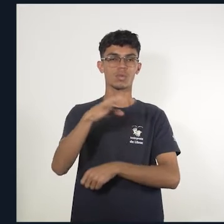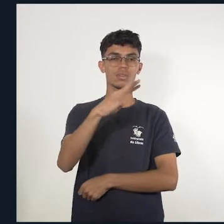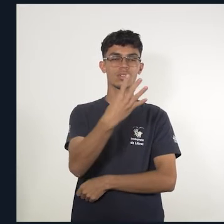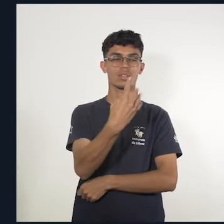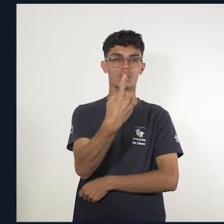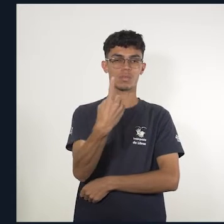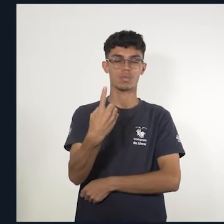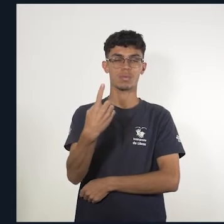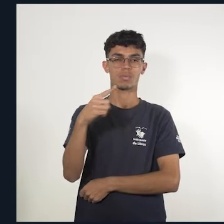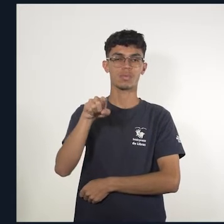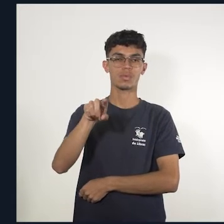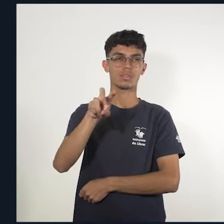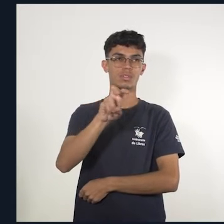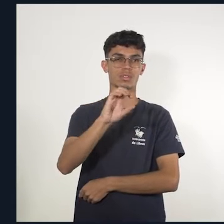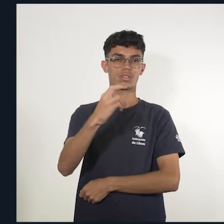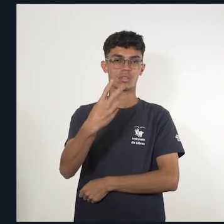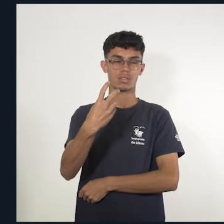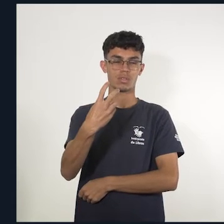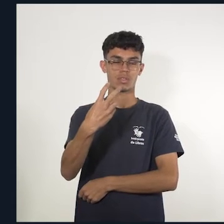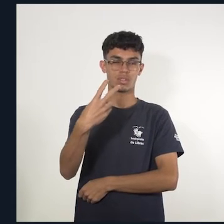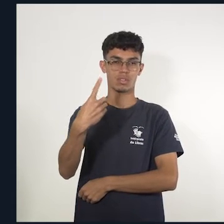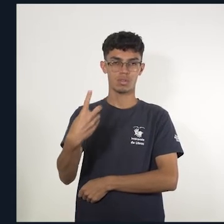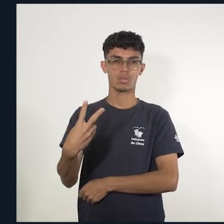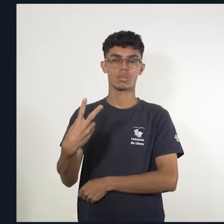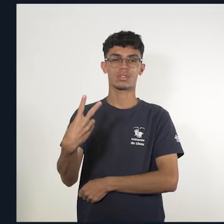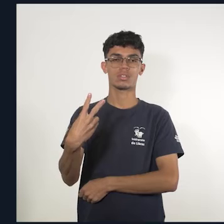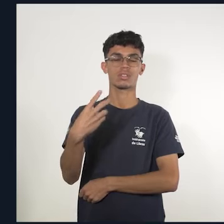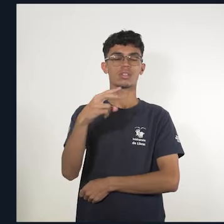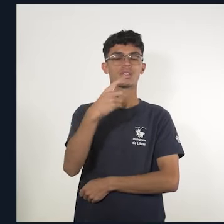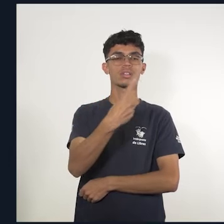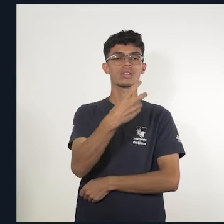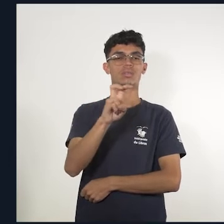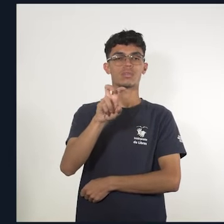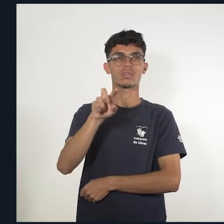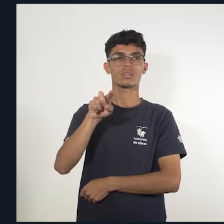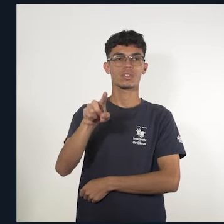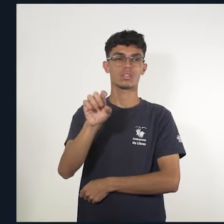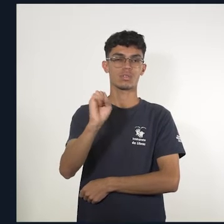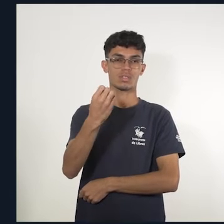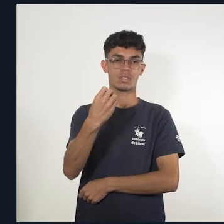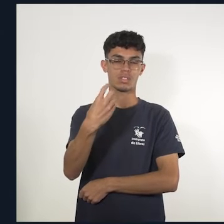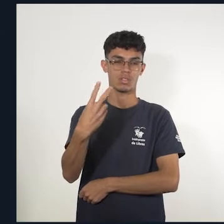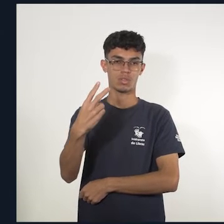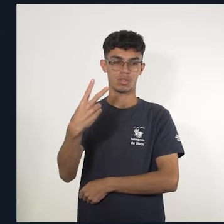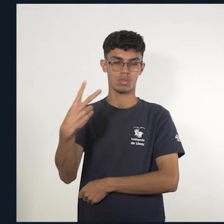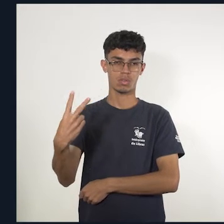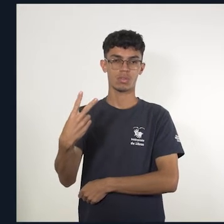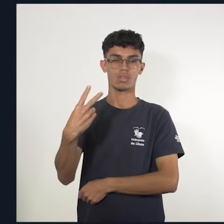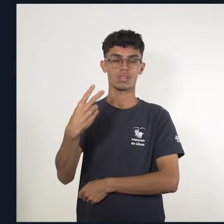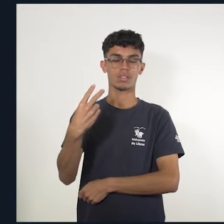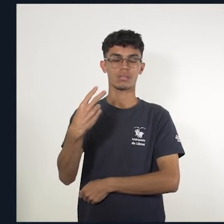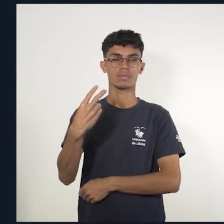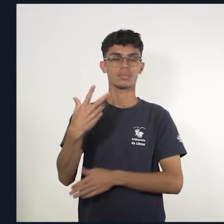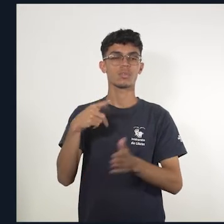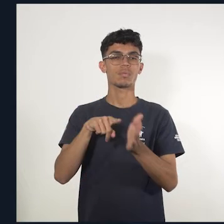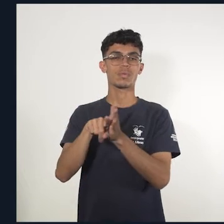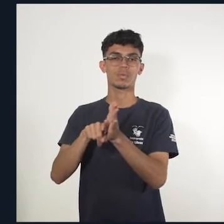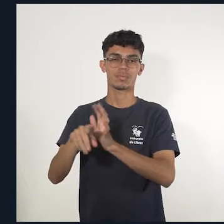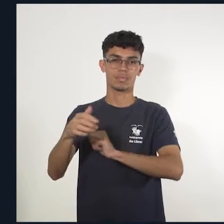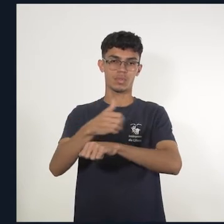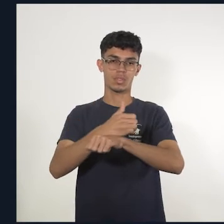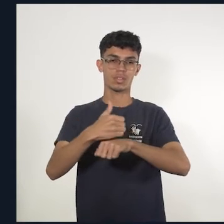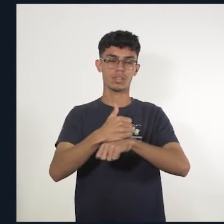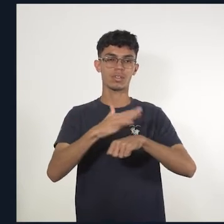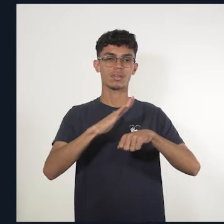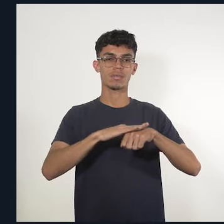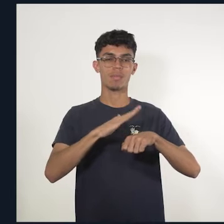41.552 não reagentes, 15.338 reagentes. Então, aproximadamente 70% da rede escolar de profissionais